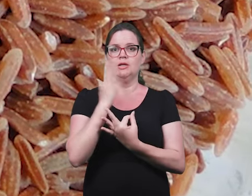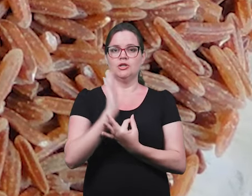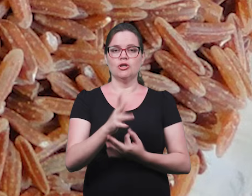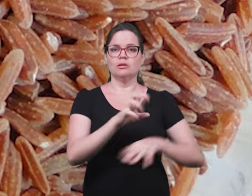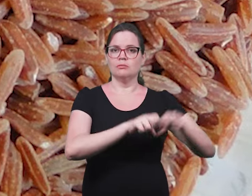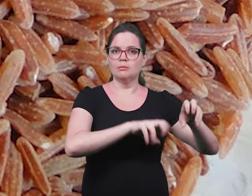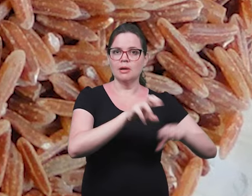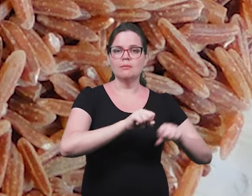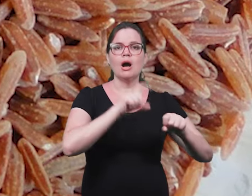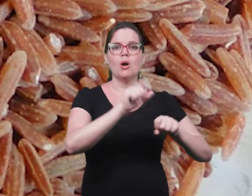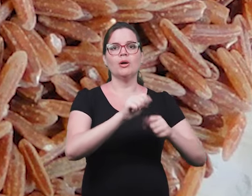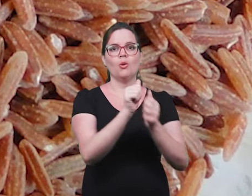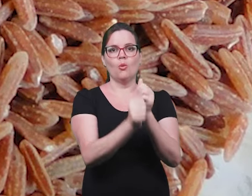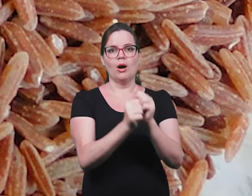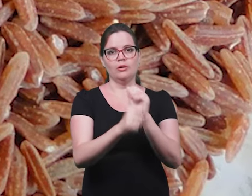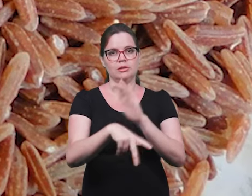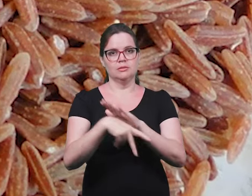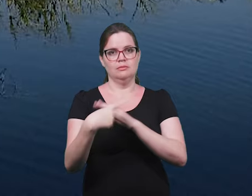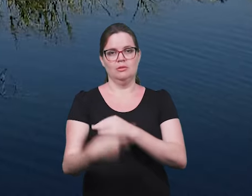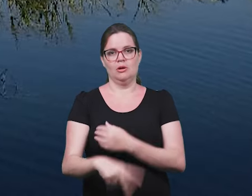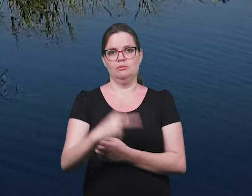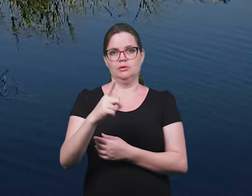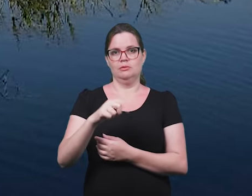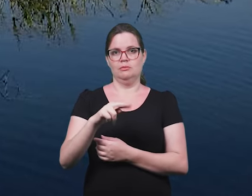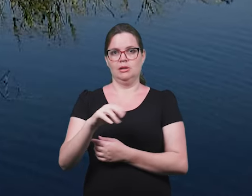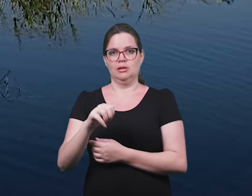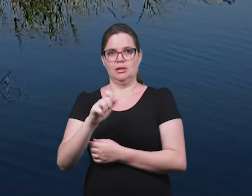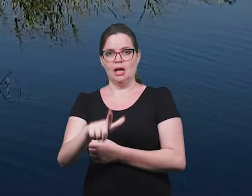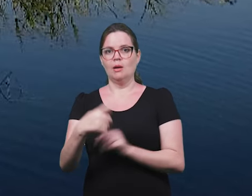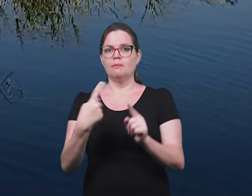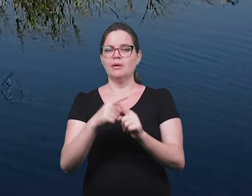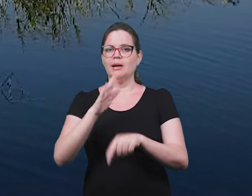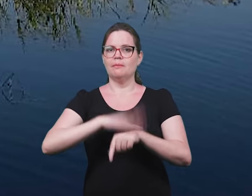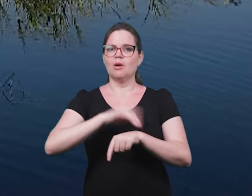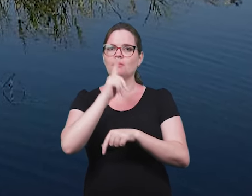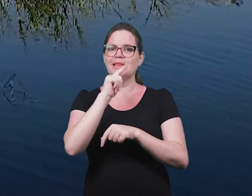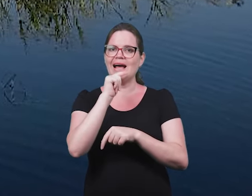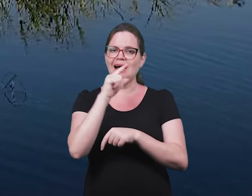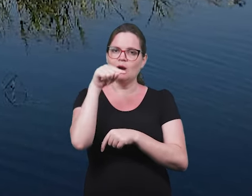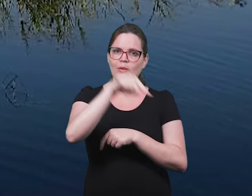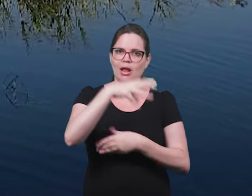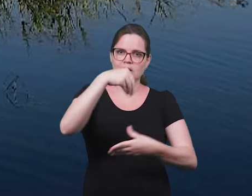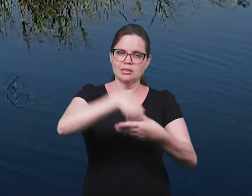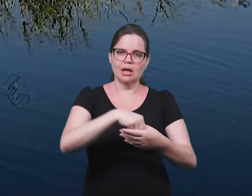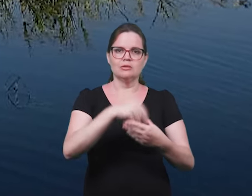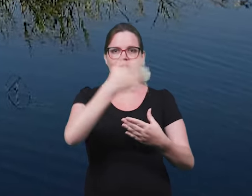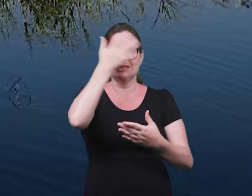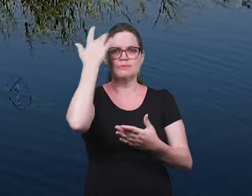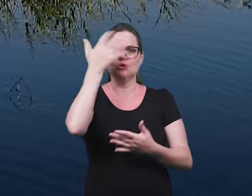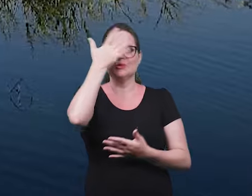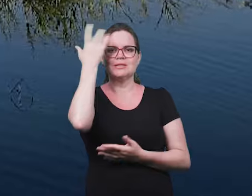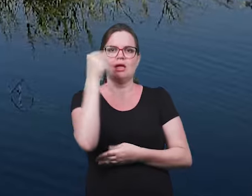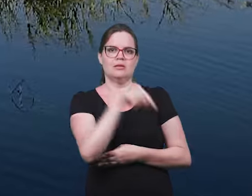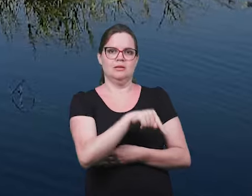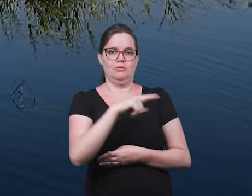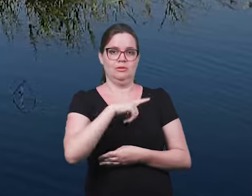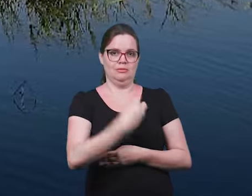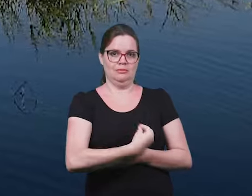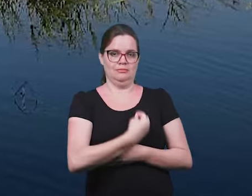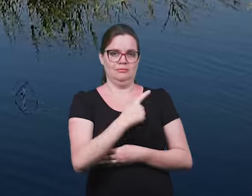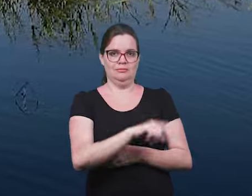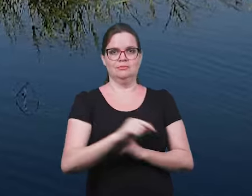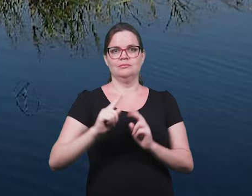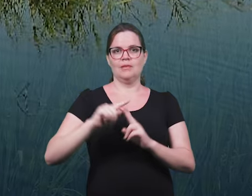e vendendo um arroz nativo do Pantanal, uma espécie aquática que havia sido esquecida. Em outra